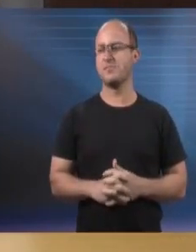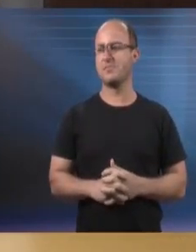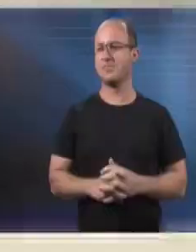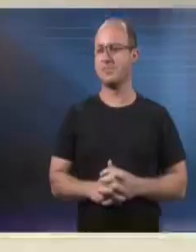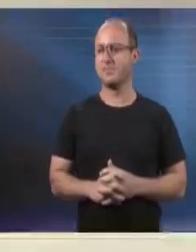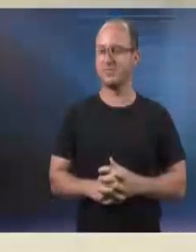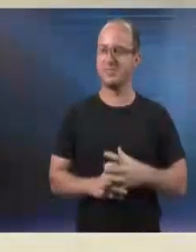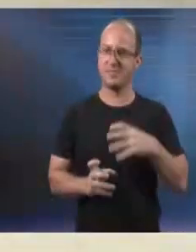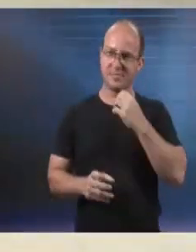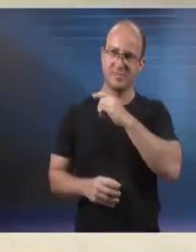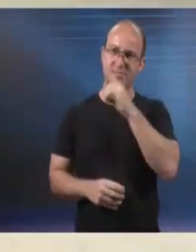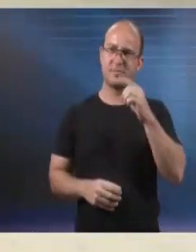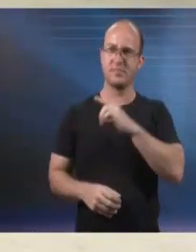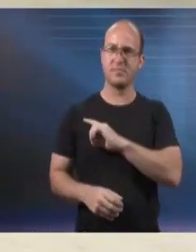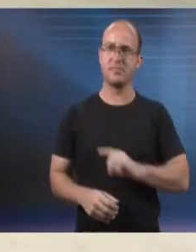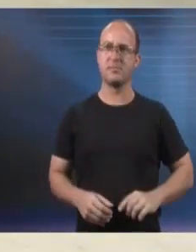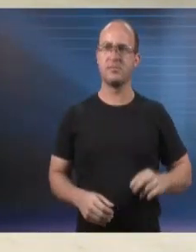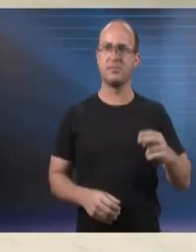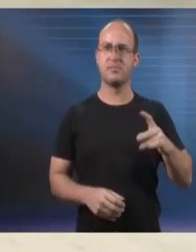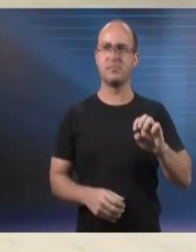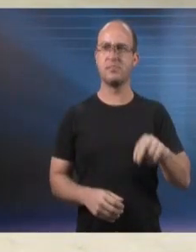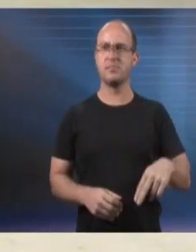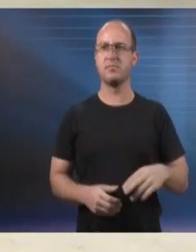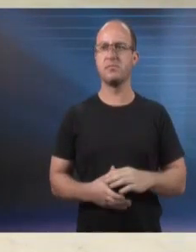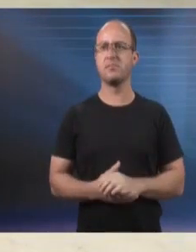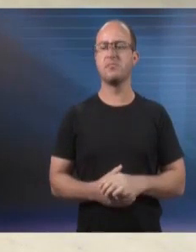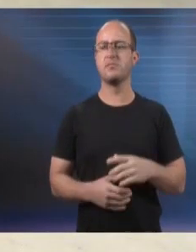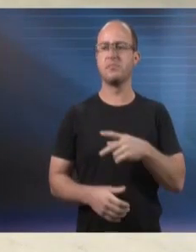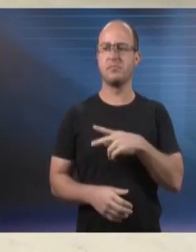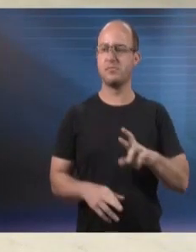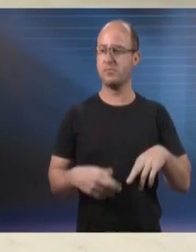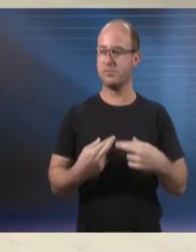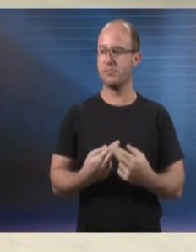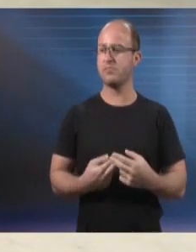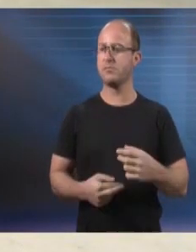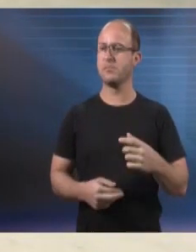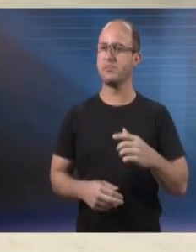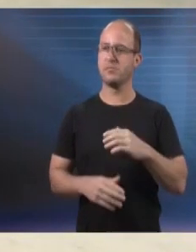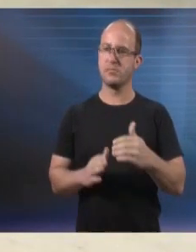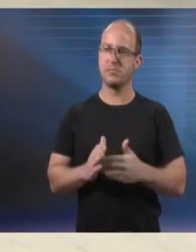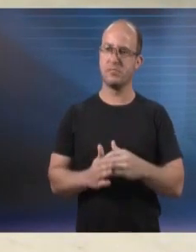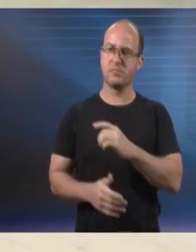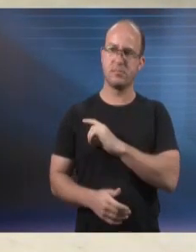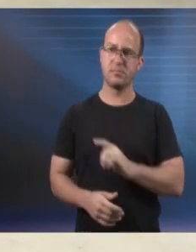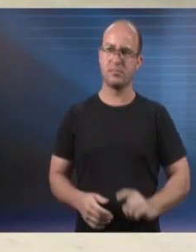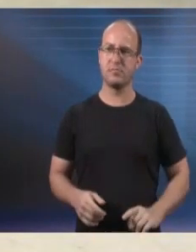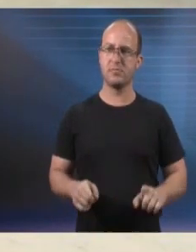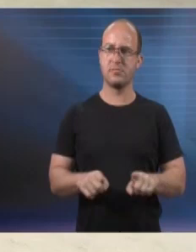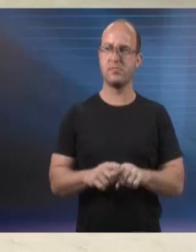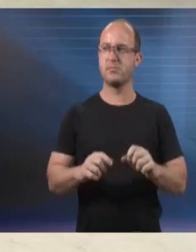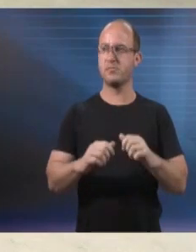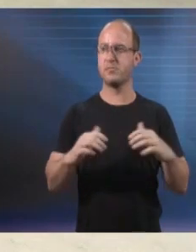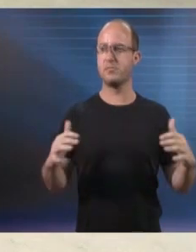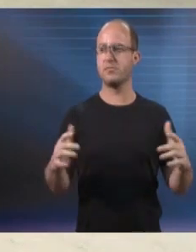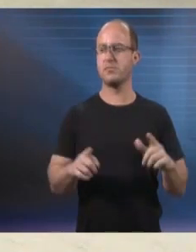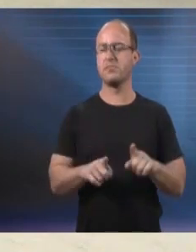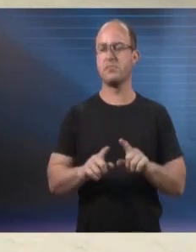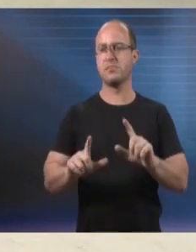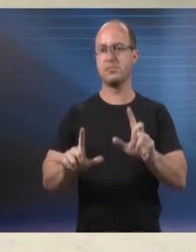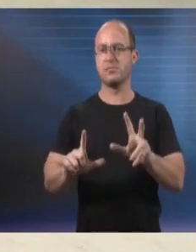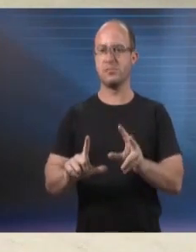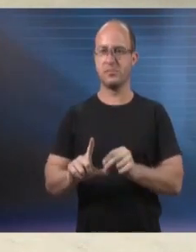Bom dia, deputado Neilton, que preside essa sessão, a todos os deputados e a quem nos acompanha nas galerias e pela TV